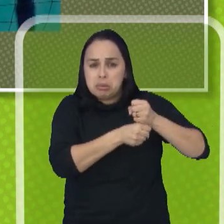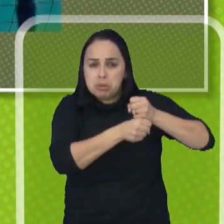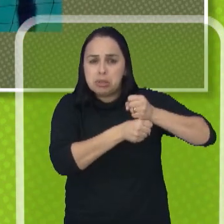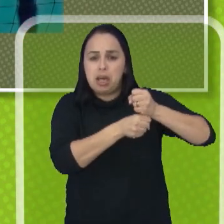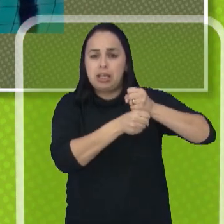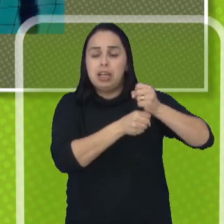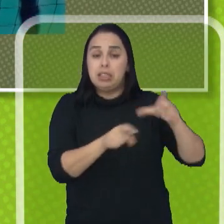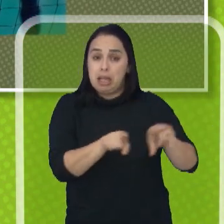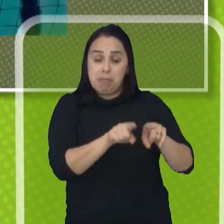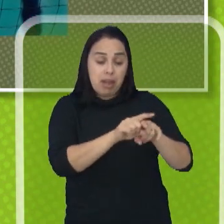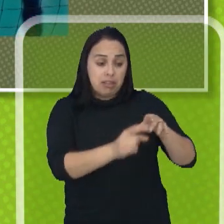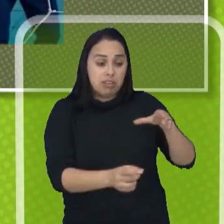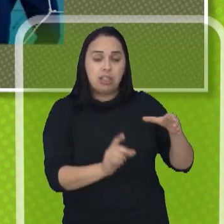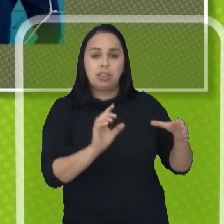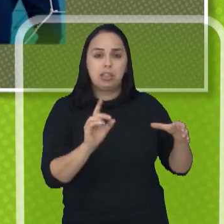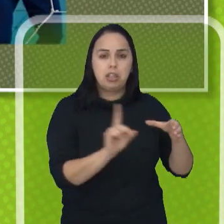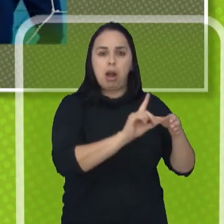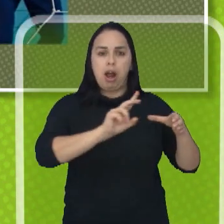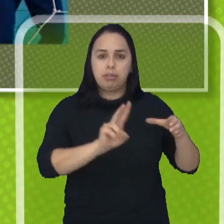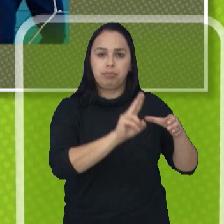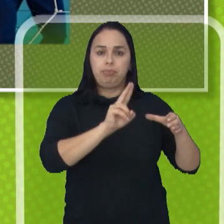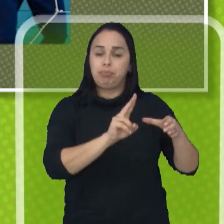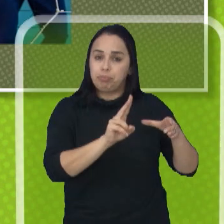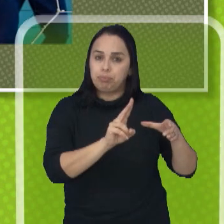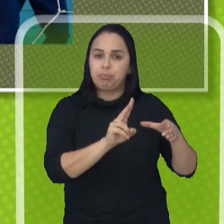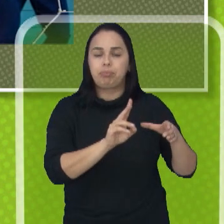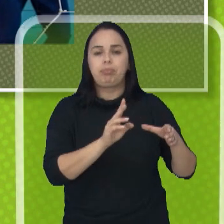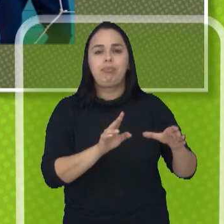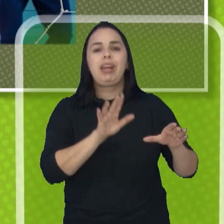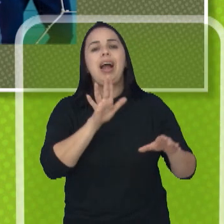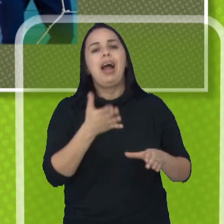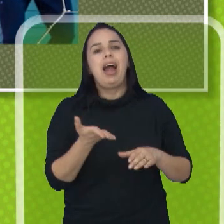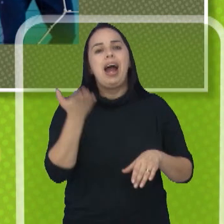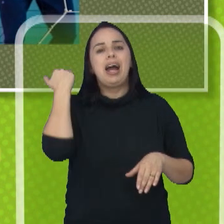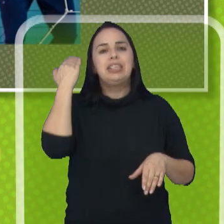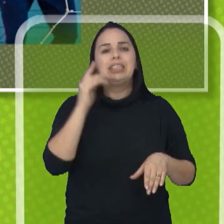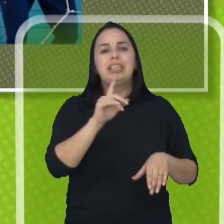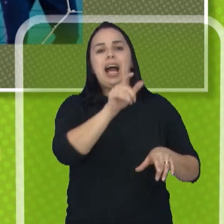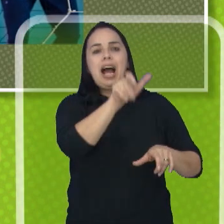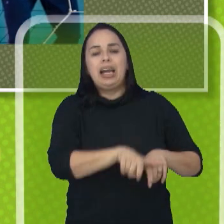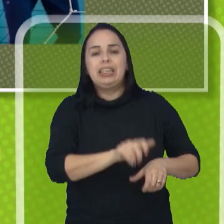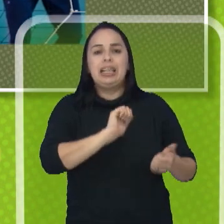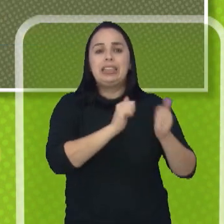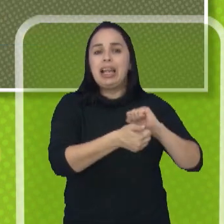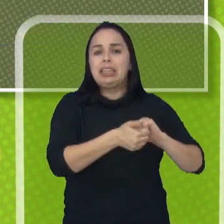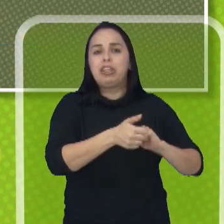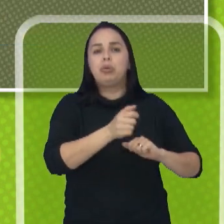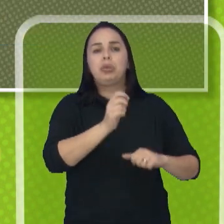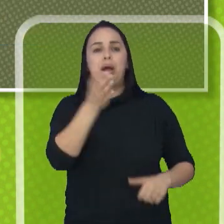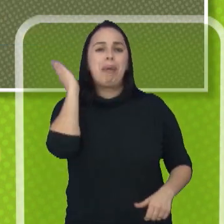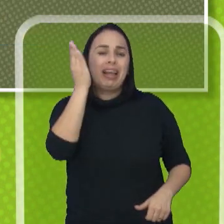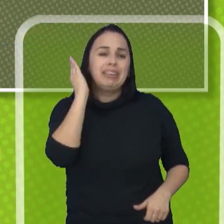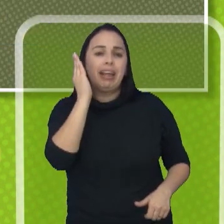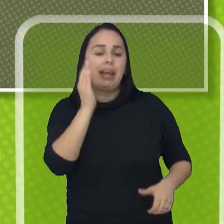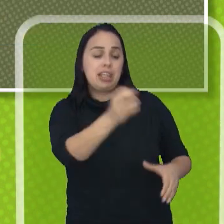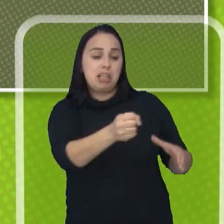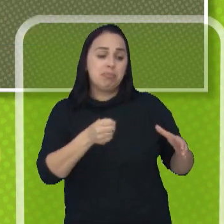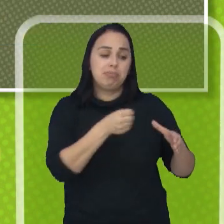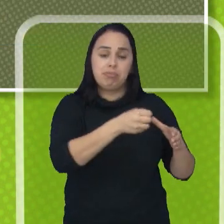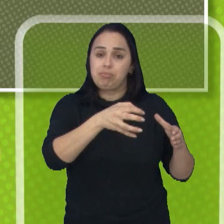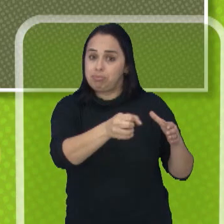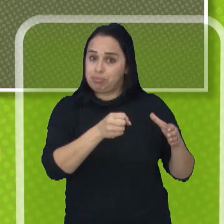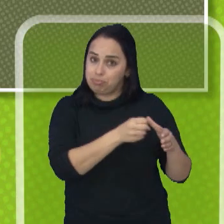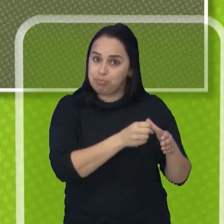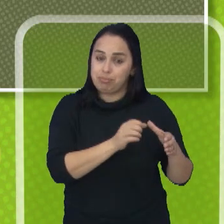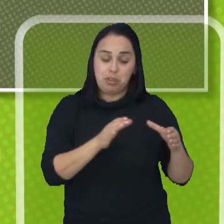sendo montada, enfim, pegou muita gente que era do Taubaté, do antigo Taubaté, que era uma equipe forte e acabou colocando no time também, ou